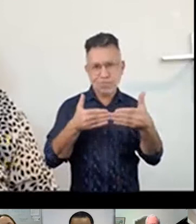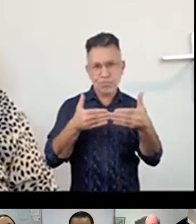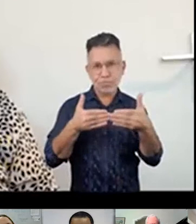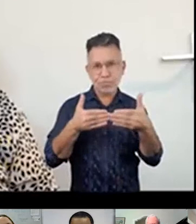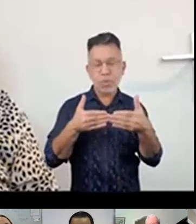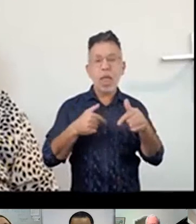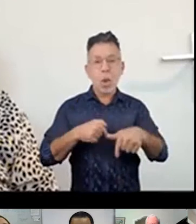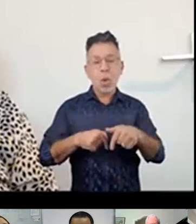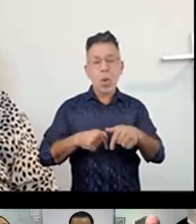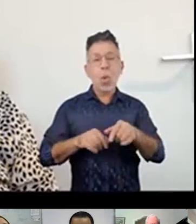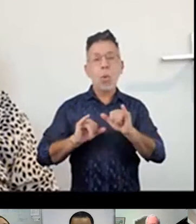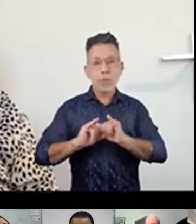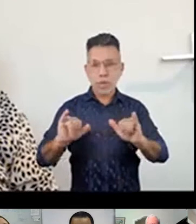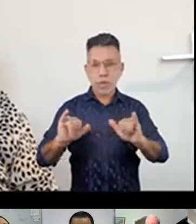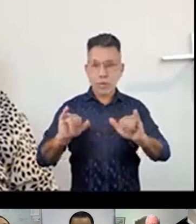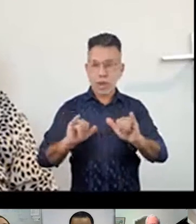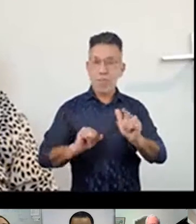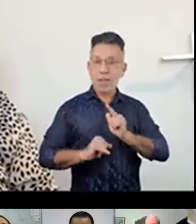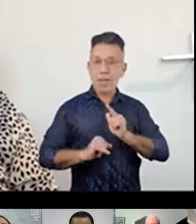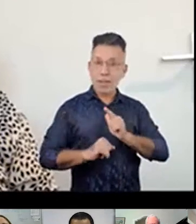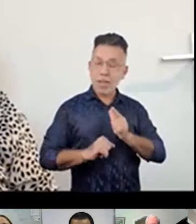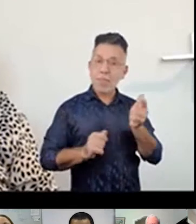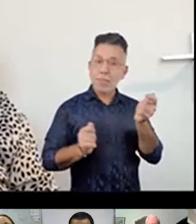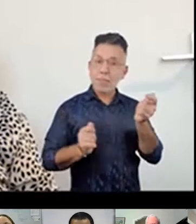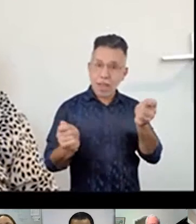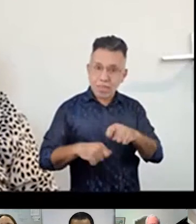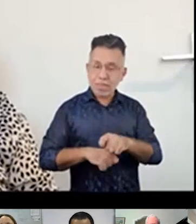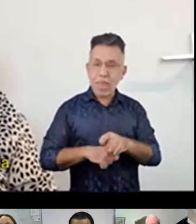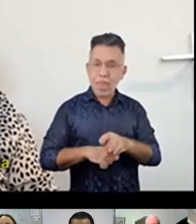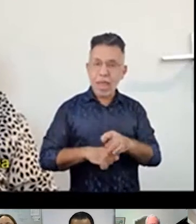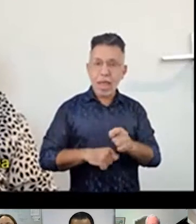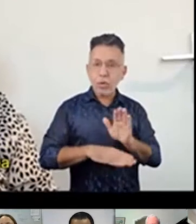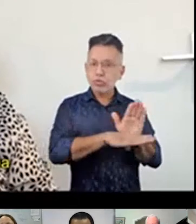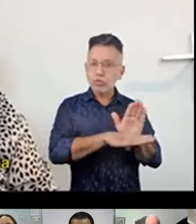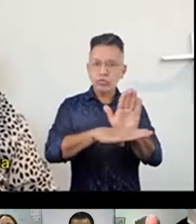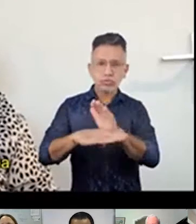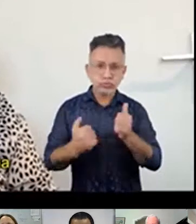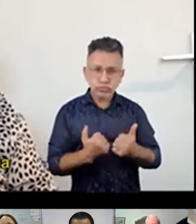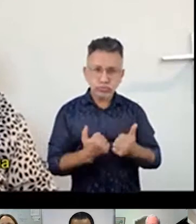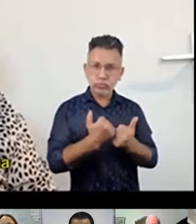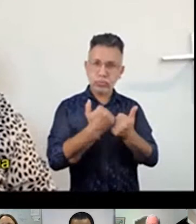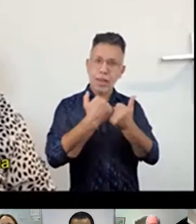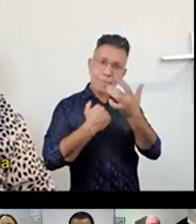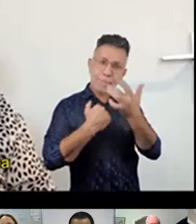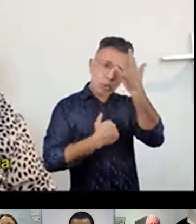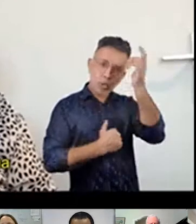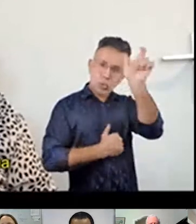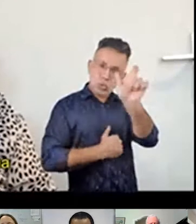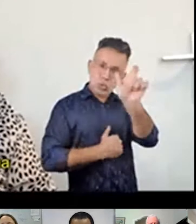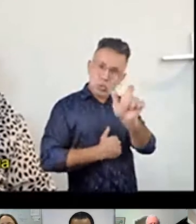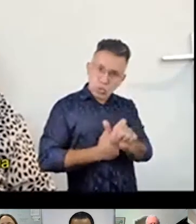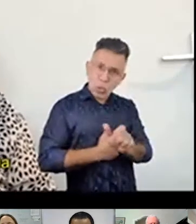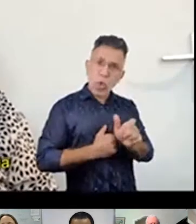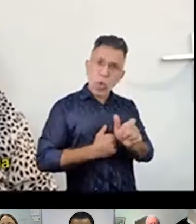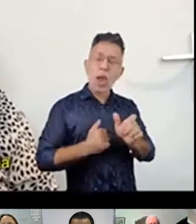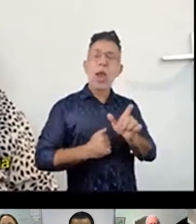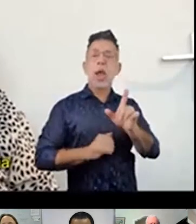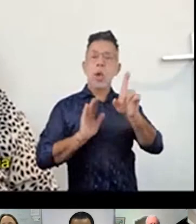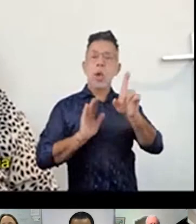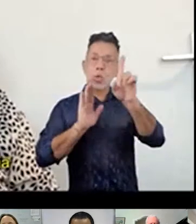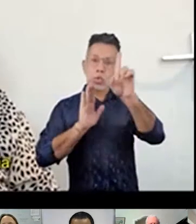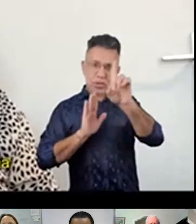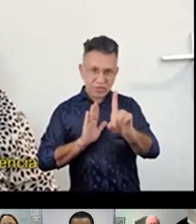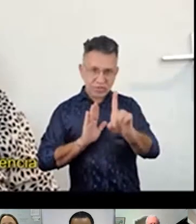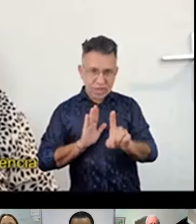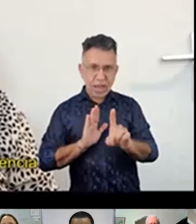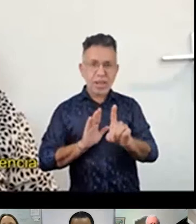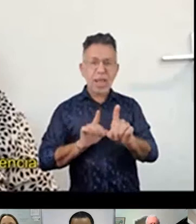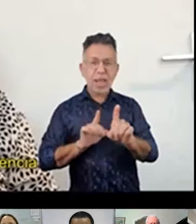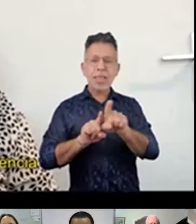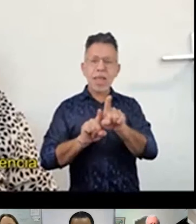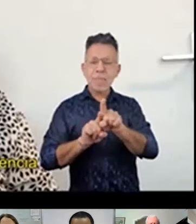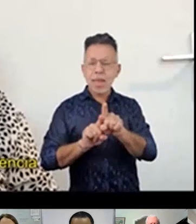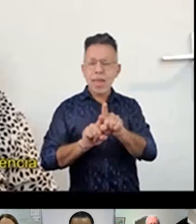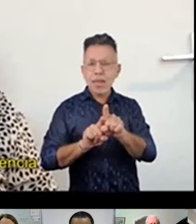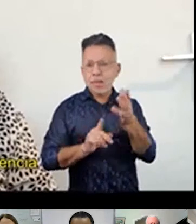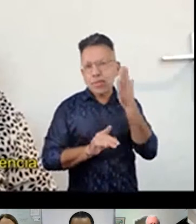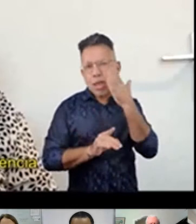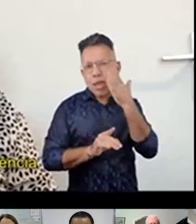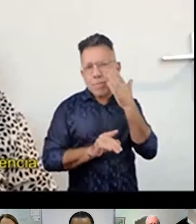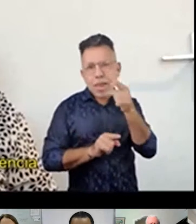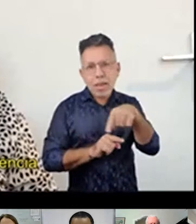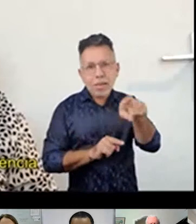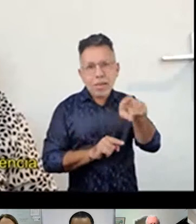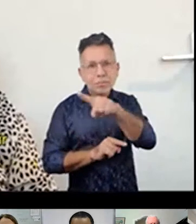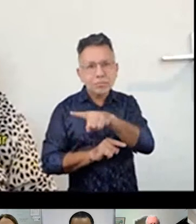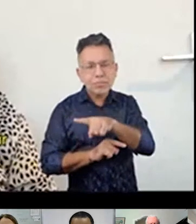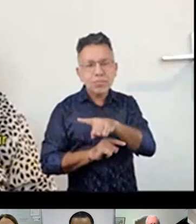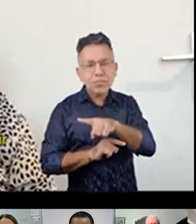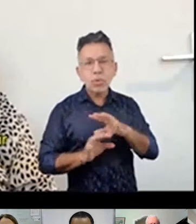possível. O programa existe para garantir isso, né? Para auxiliar a pessoa com deficiência e ouvir a